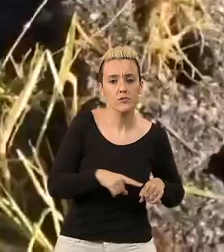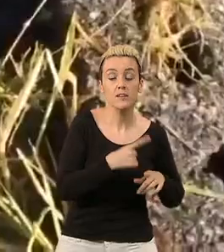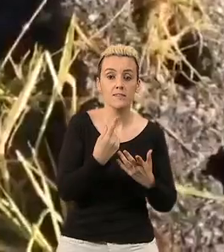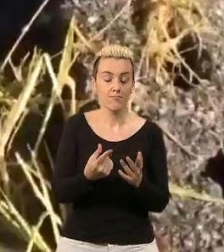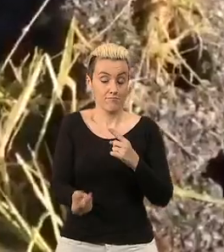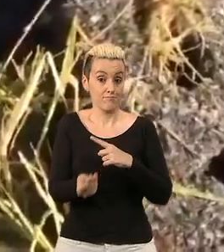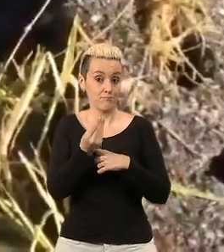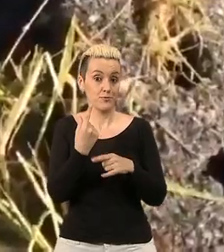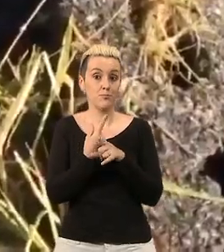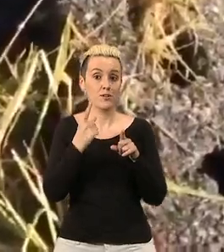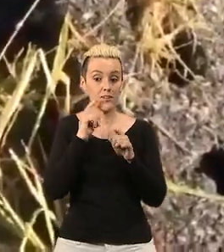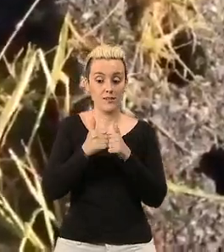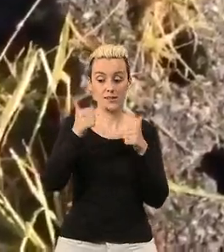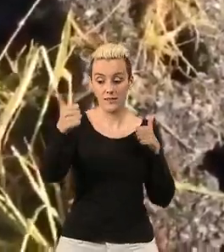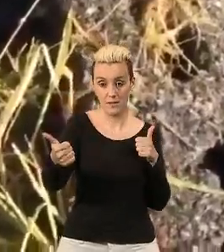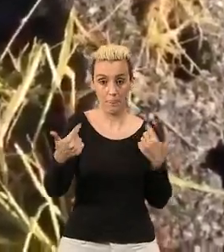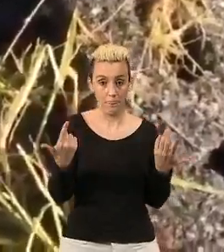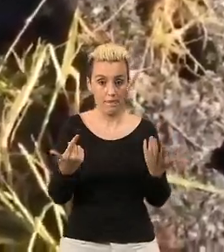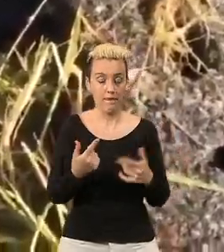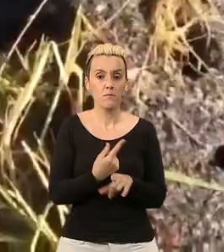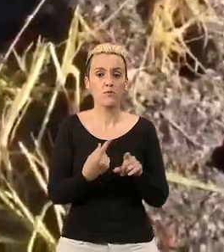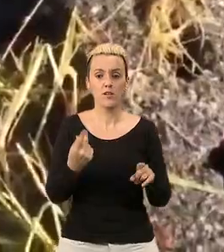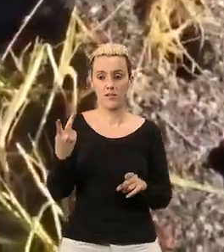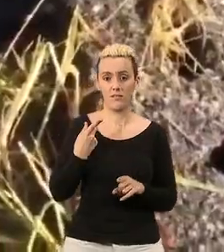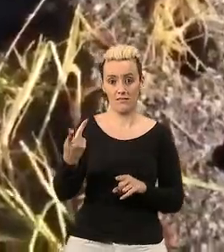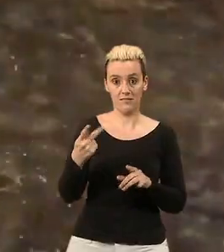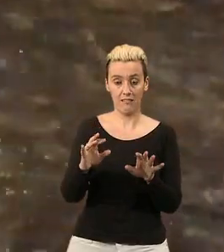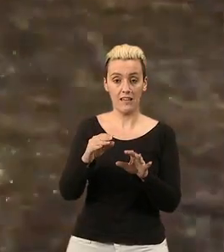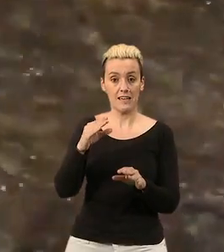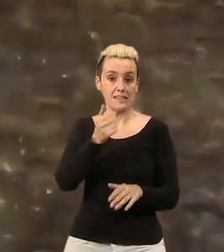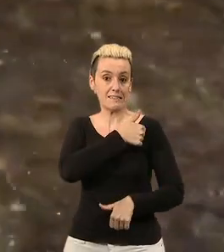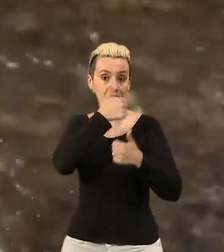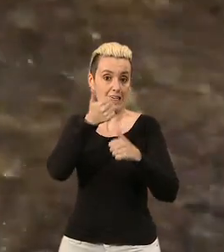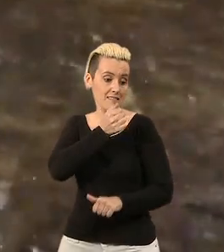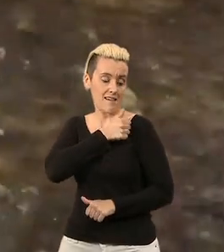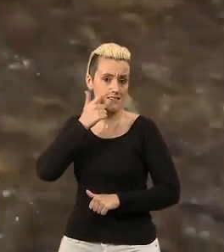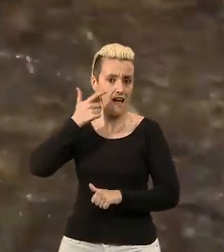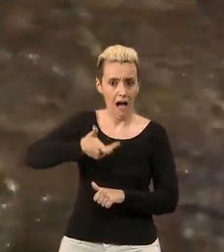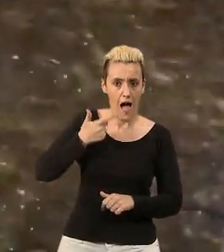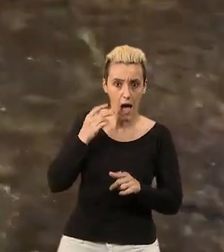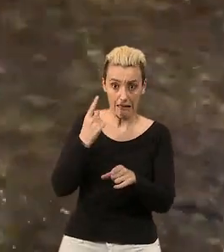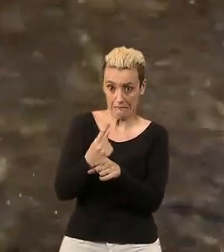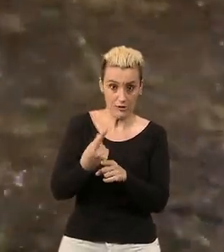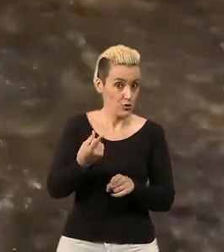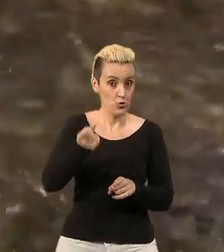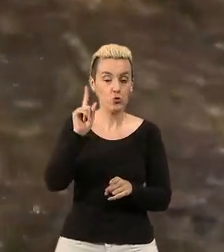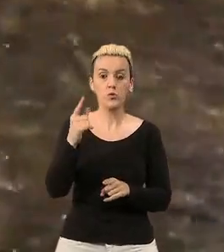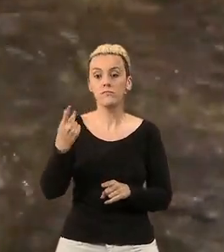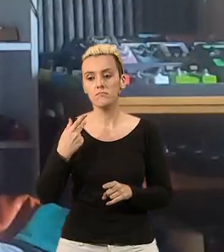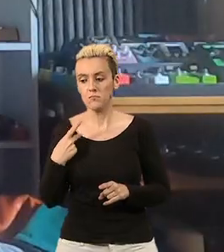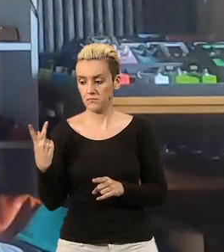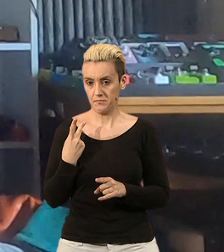feito à distância. Nós não vivemos na mesma cidade, quer a Vânia, quer eu, estamos